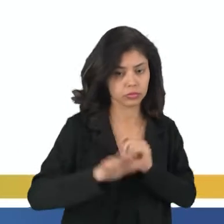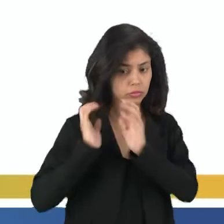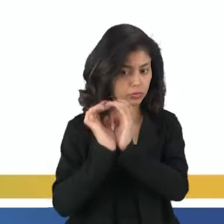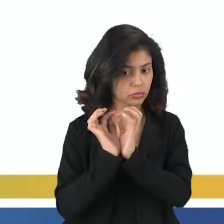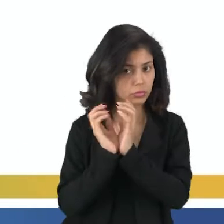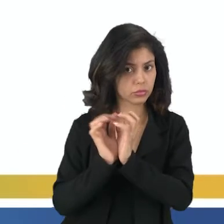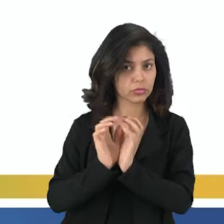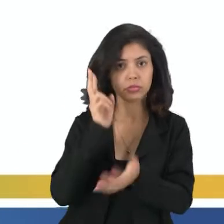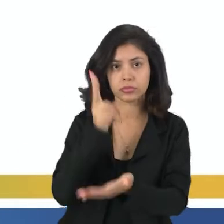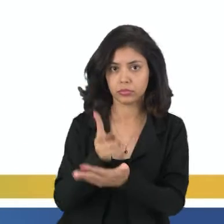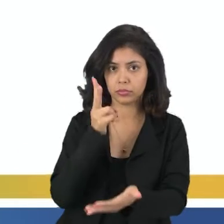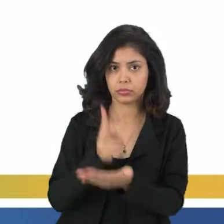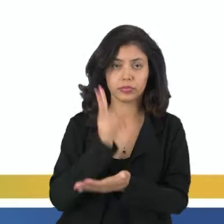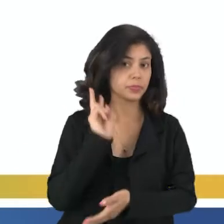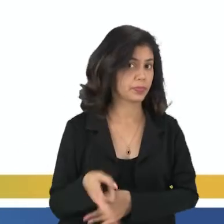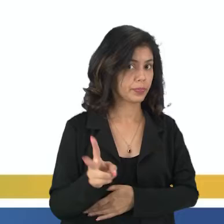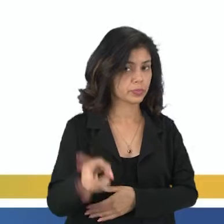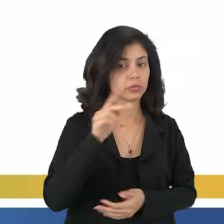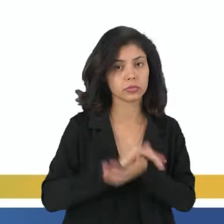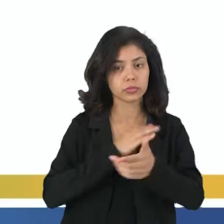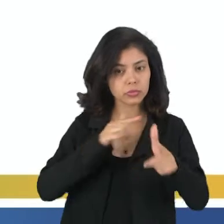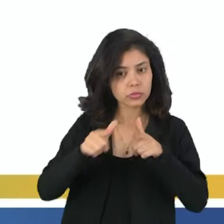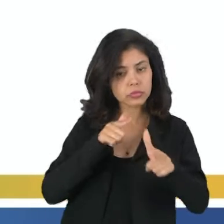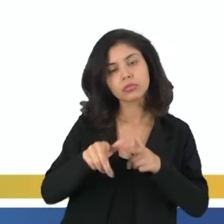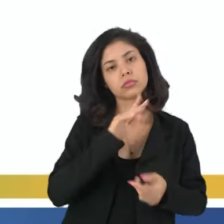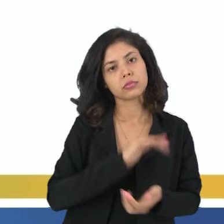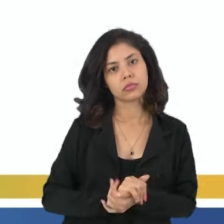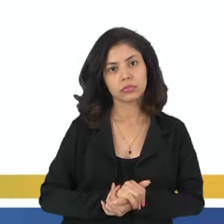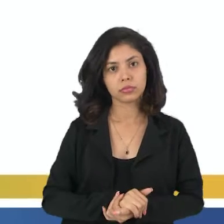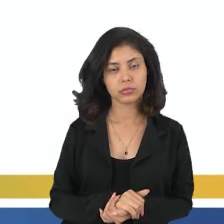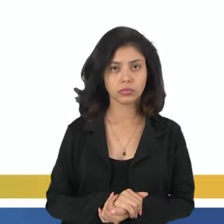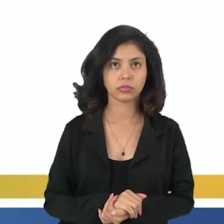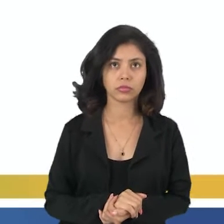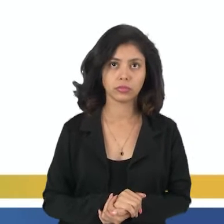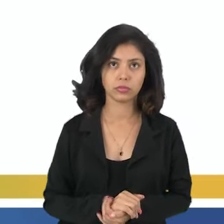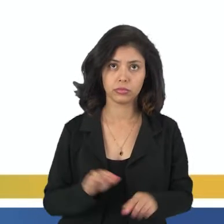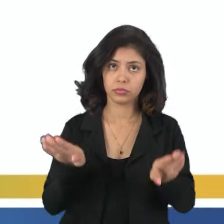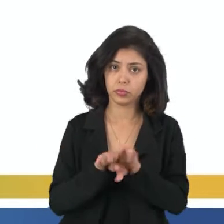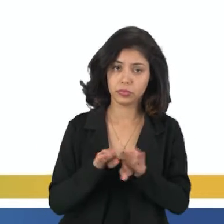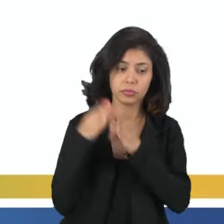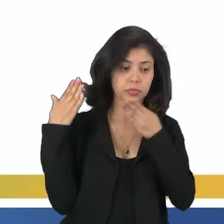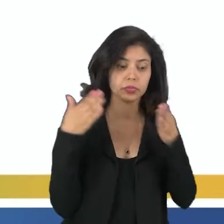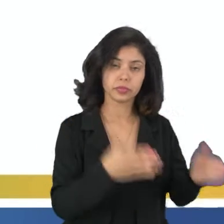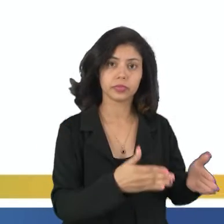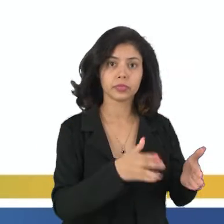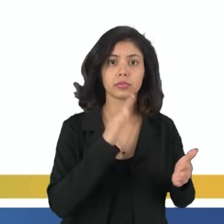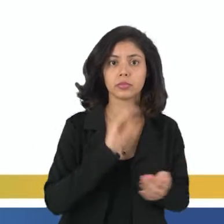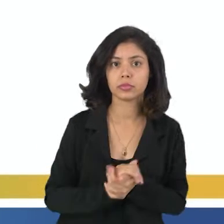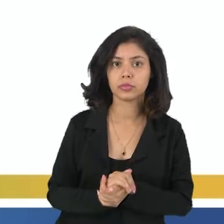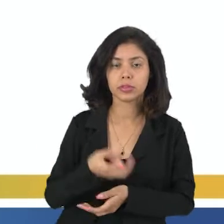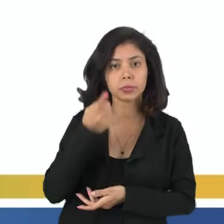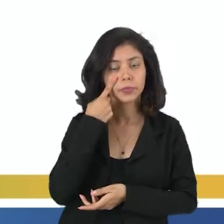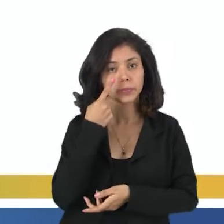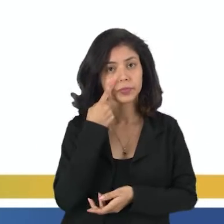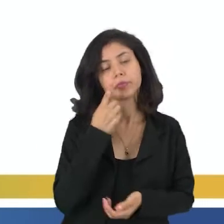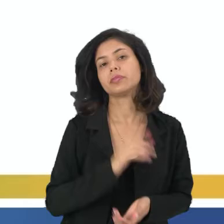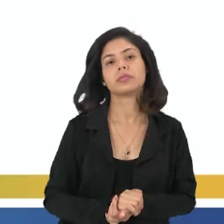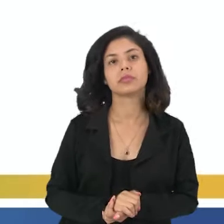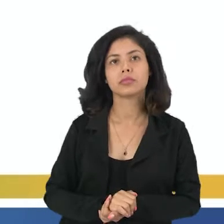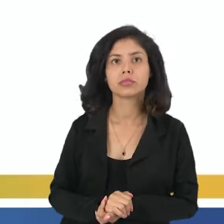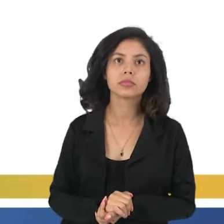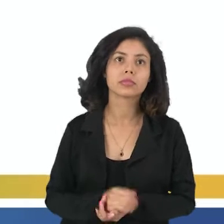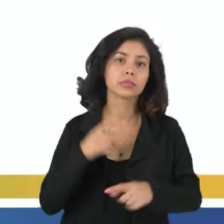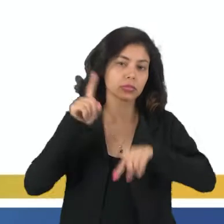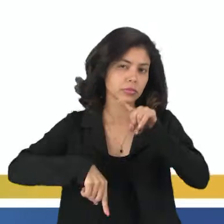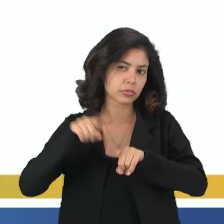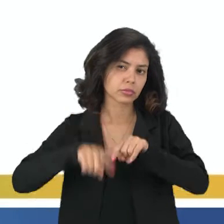nosso cérebro ele fica tô constante trabalho né e dentro do objetivo da Leitura Observe lá auxiliar Memories a